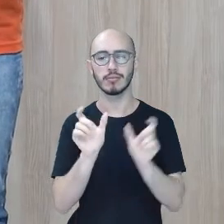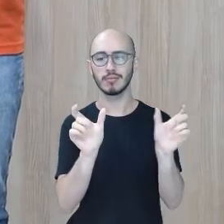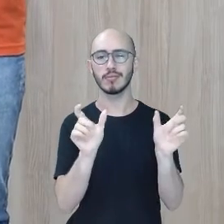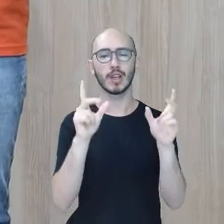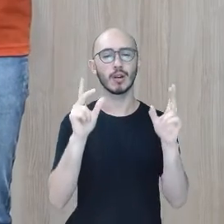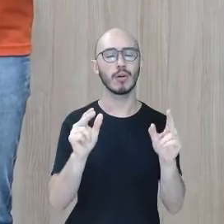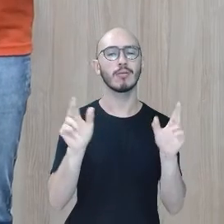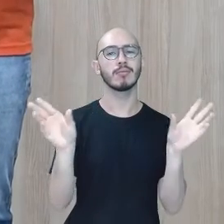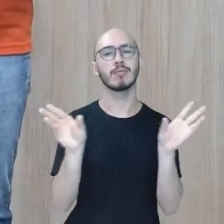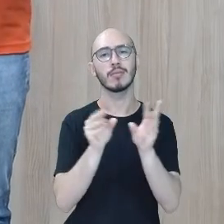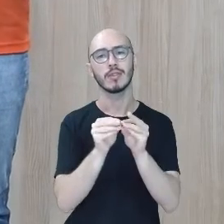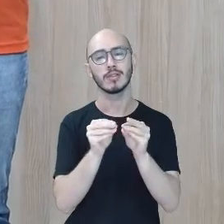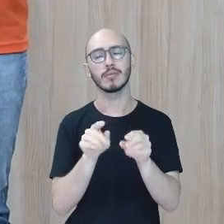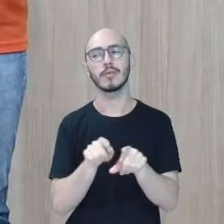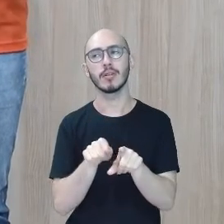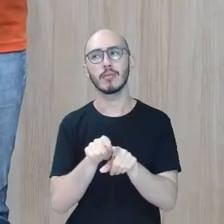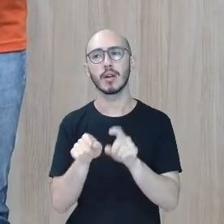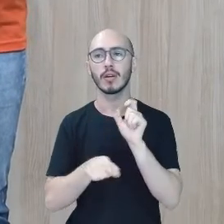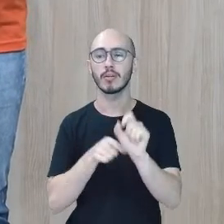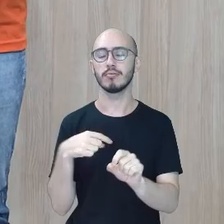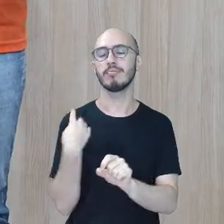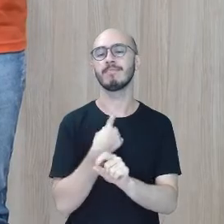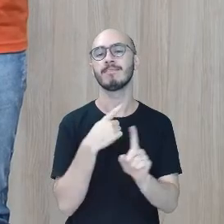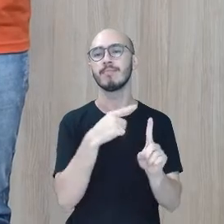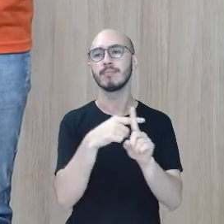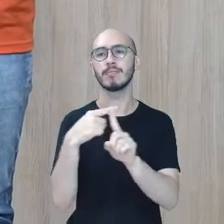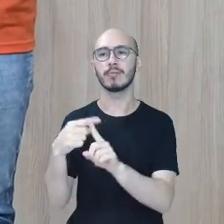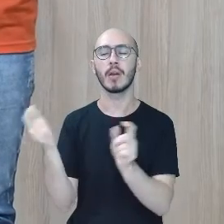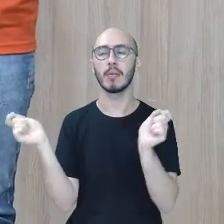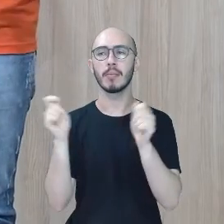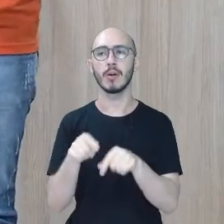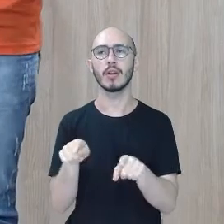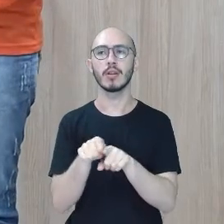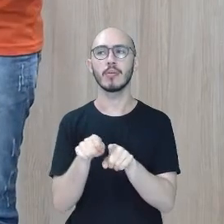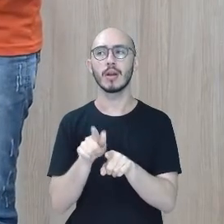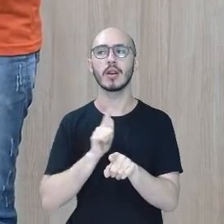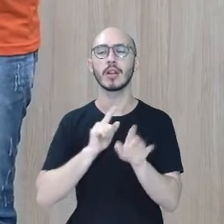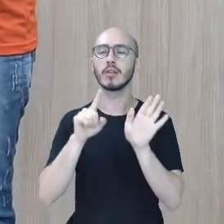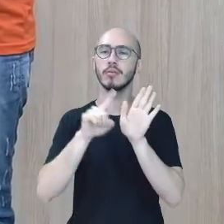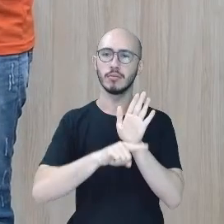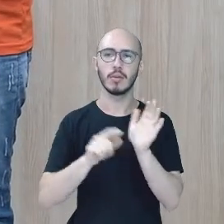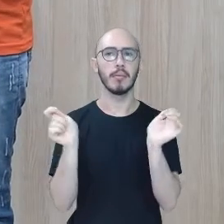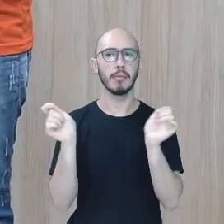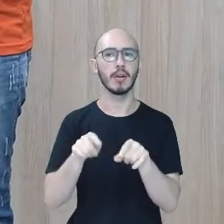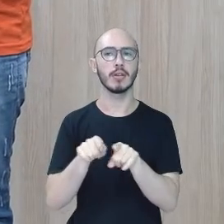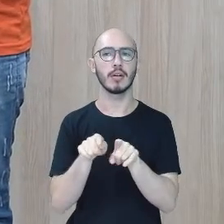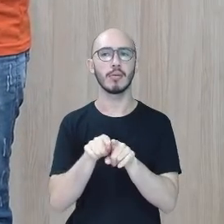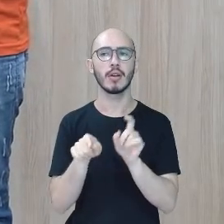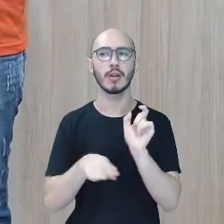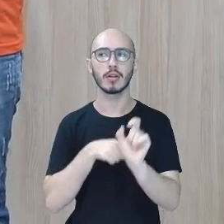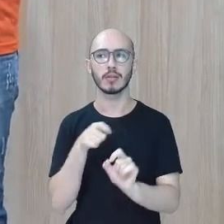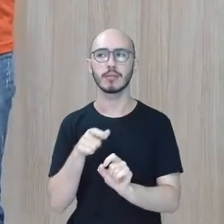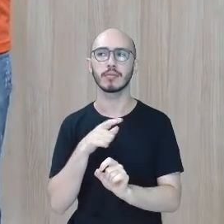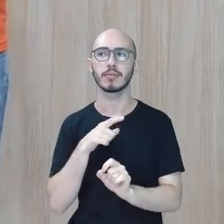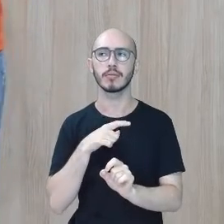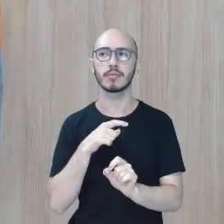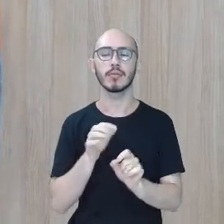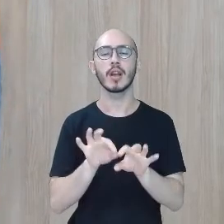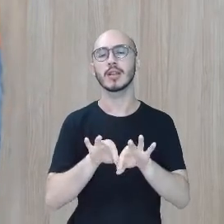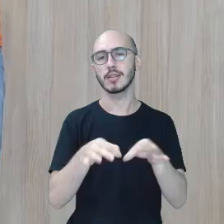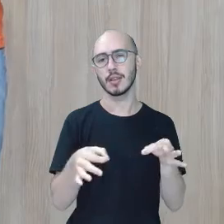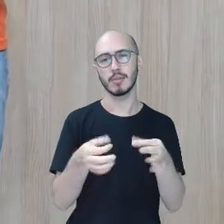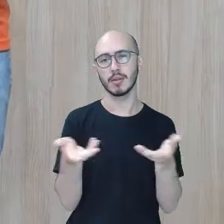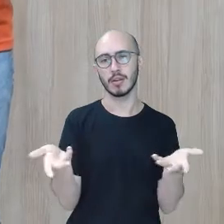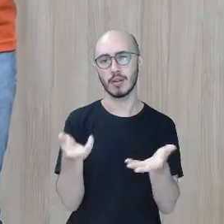Então, efetuando essas somas, pode aparecer também subtração, tá bom? A gente encontra aí uma